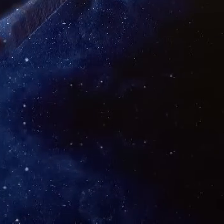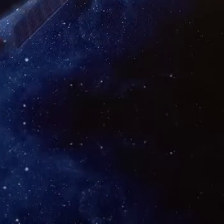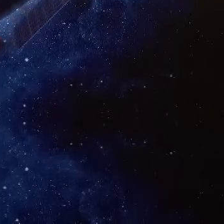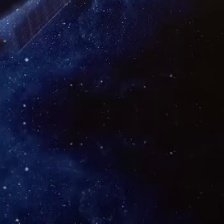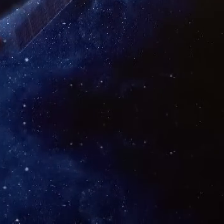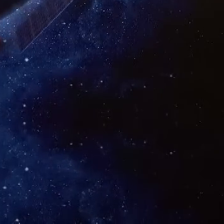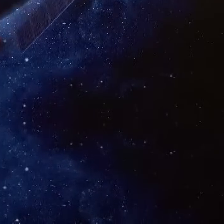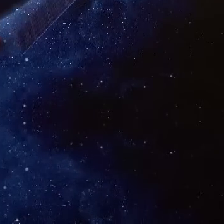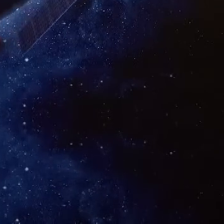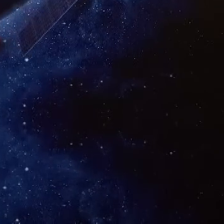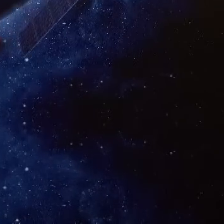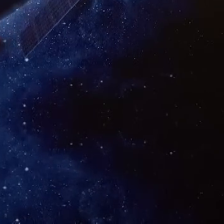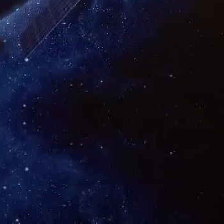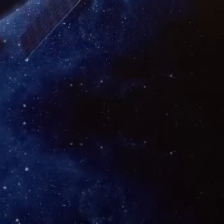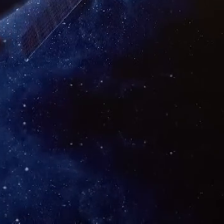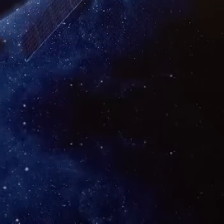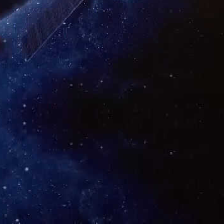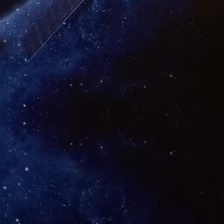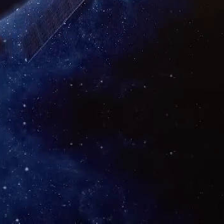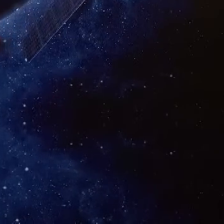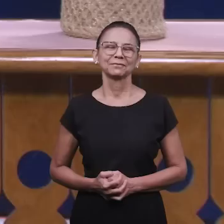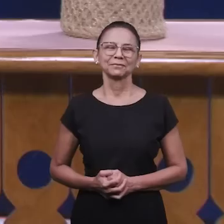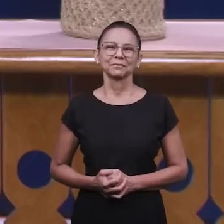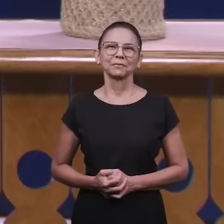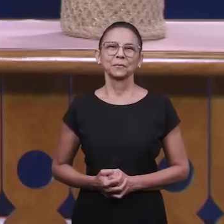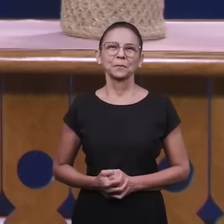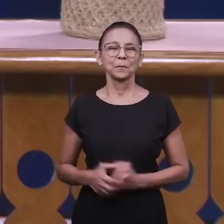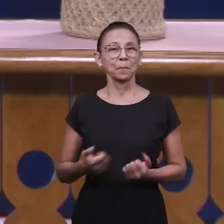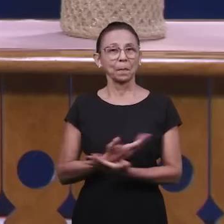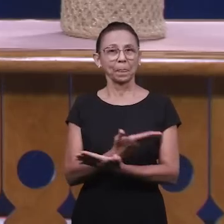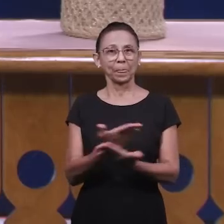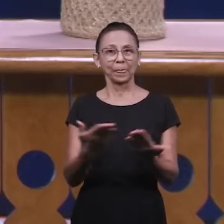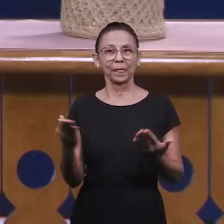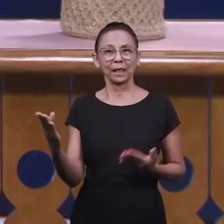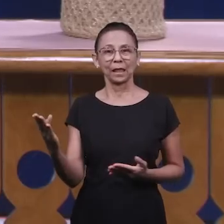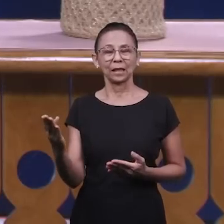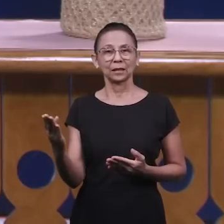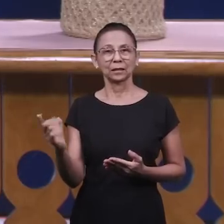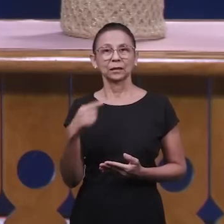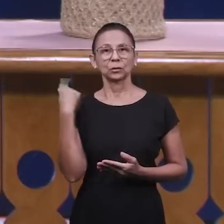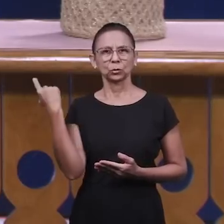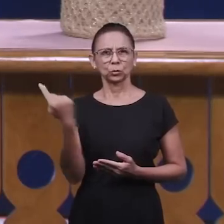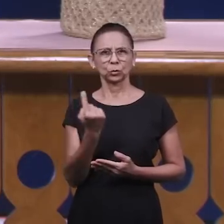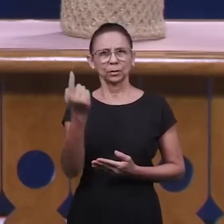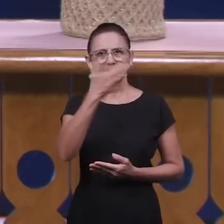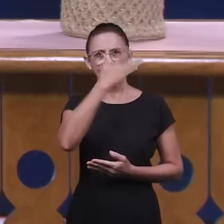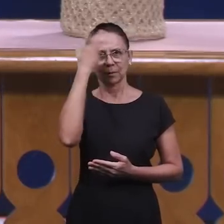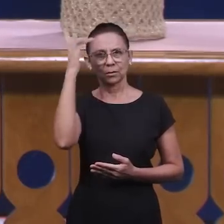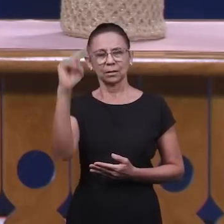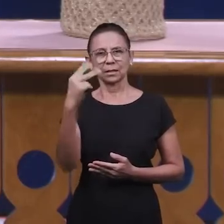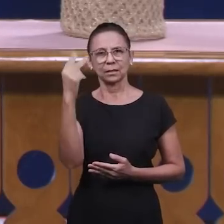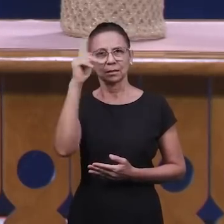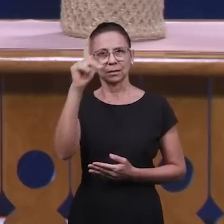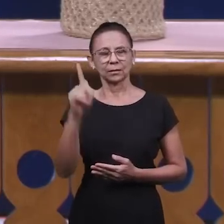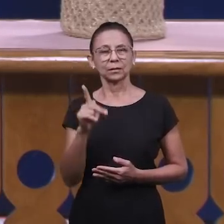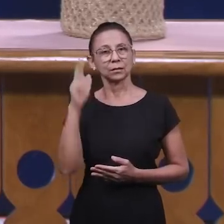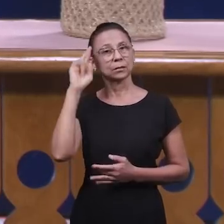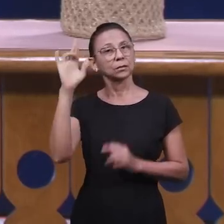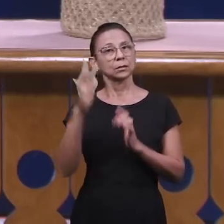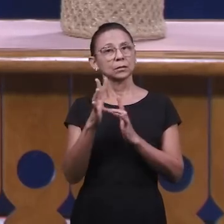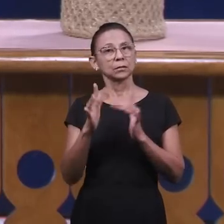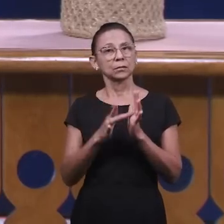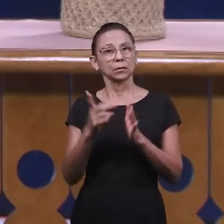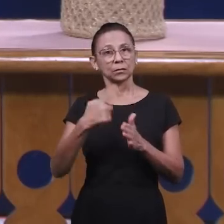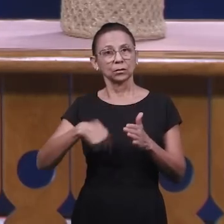culto de louvor, de adoração ao nome do Senhor, onde você vai aprender mais acerca daquilo que Deus tem